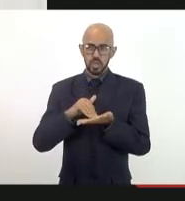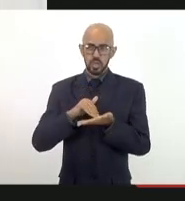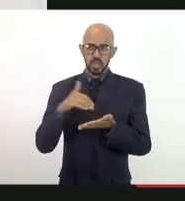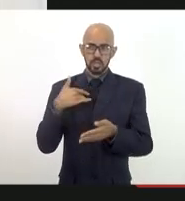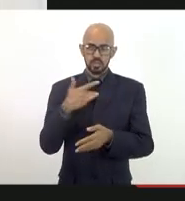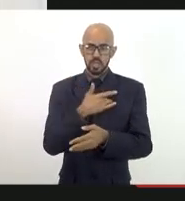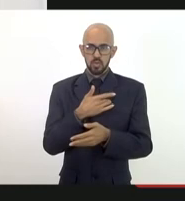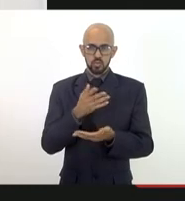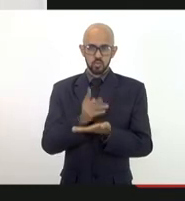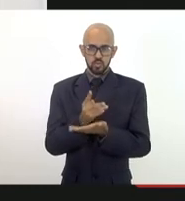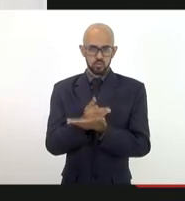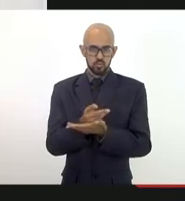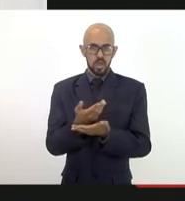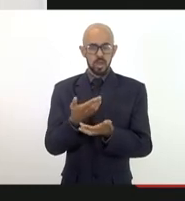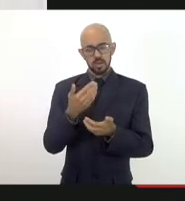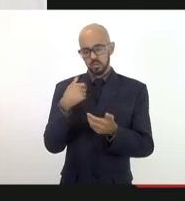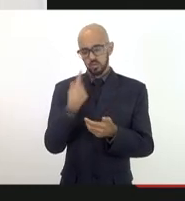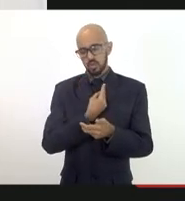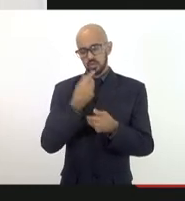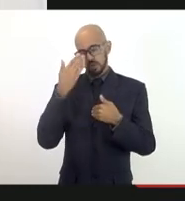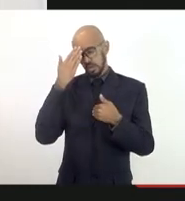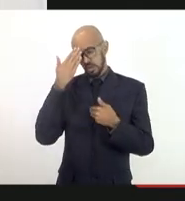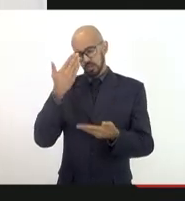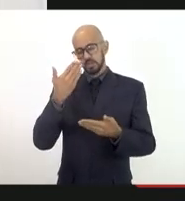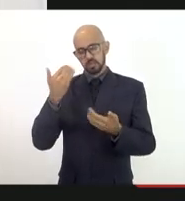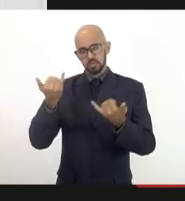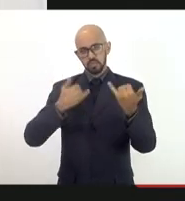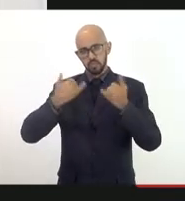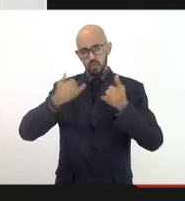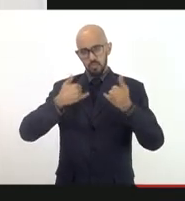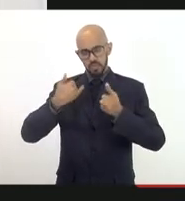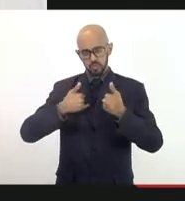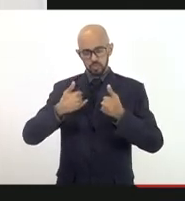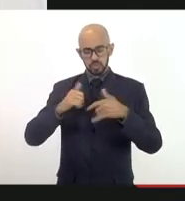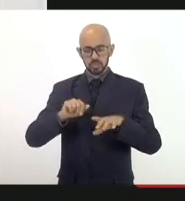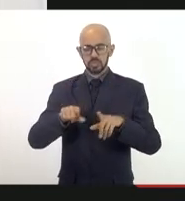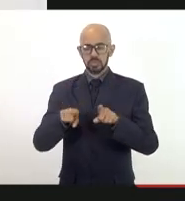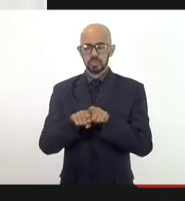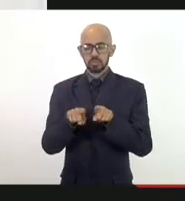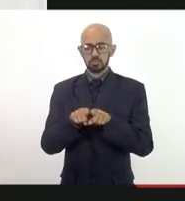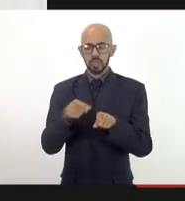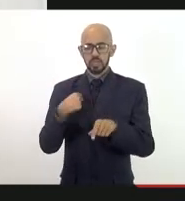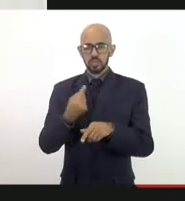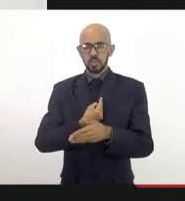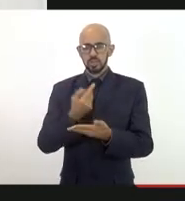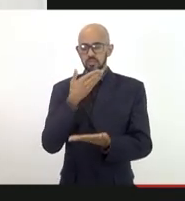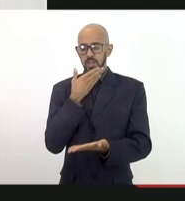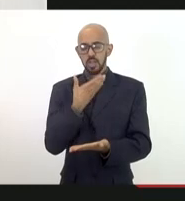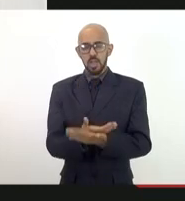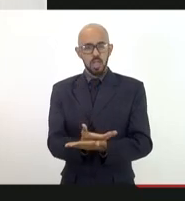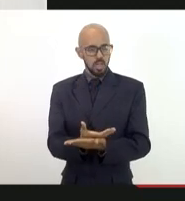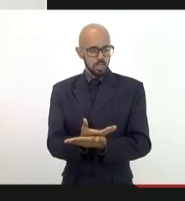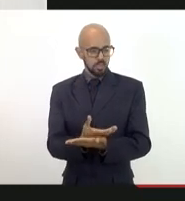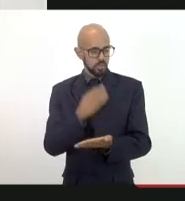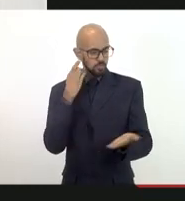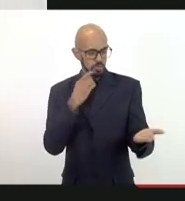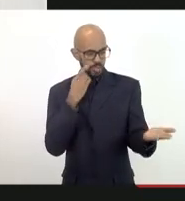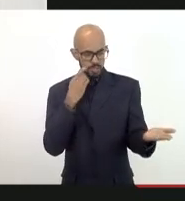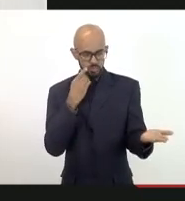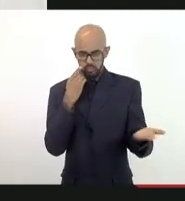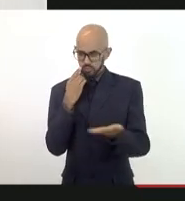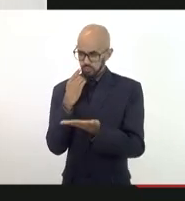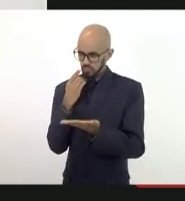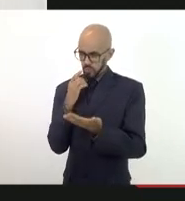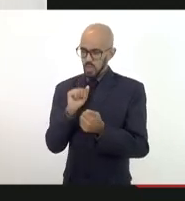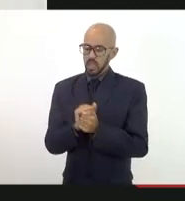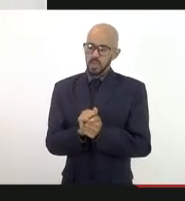secretaria, nós agradecemos, né, mais informações sobre isso. Nós ficamos chocados, deputado, eu acho que isso vai ao encontro do que nós conversamos na